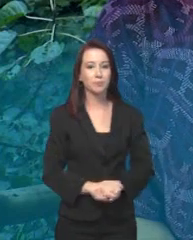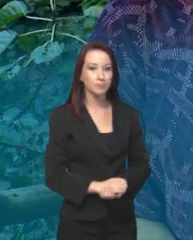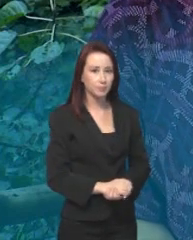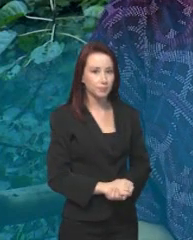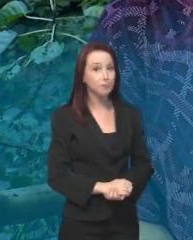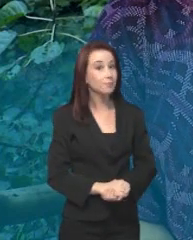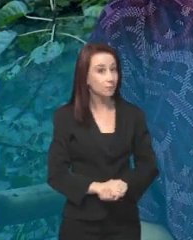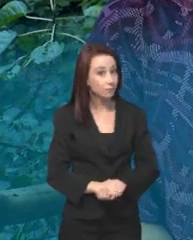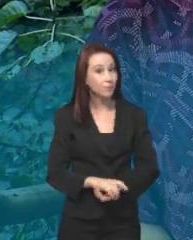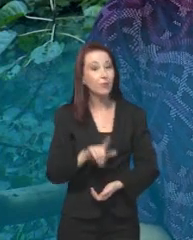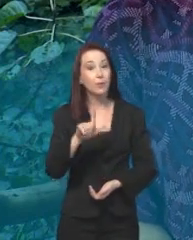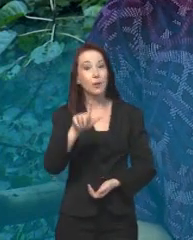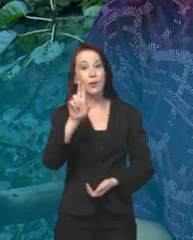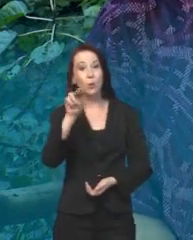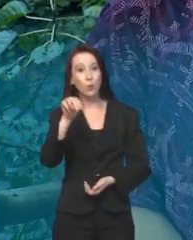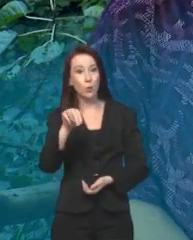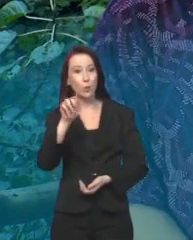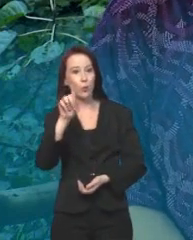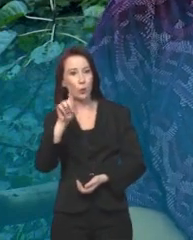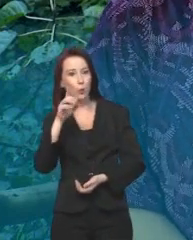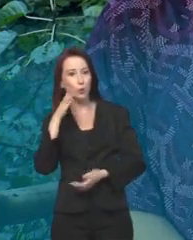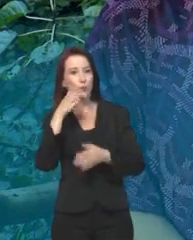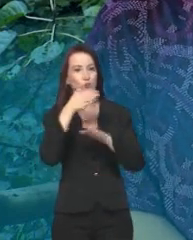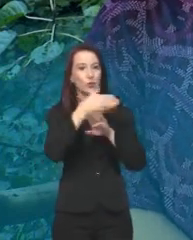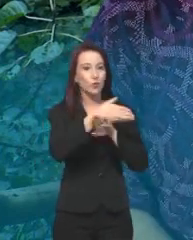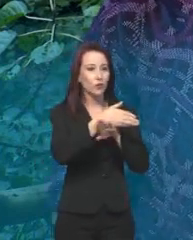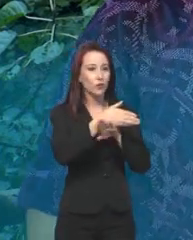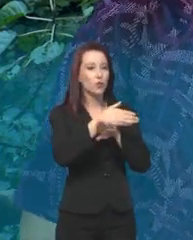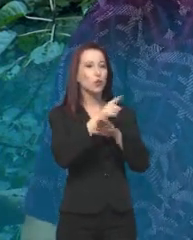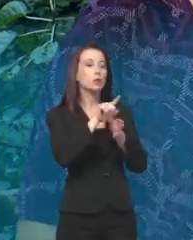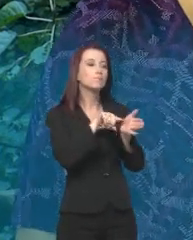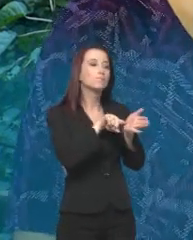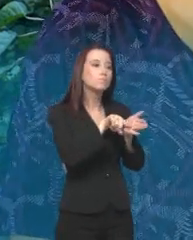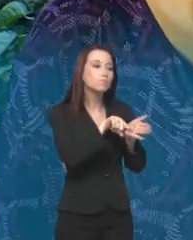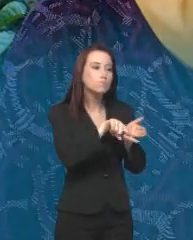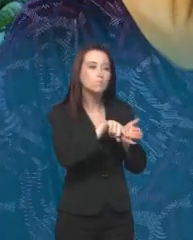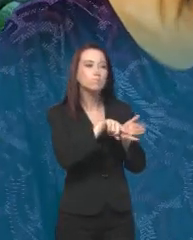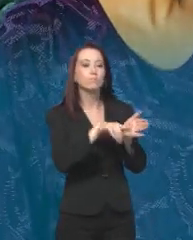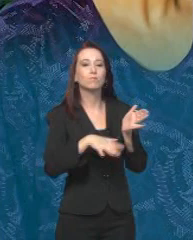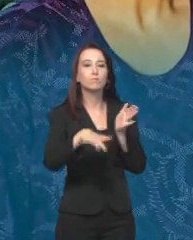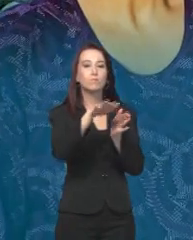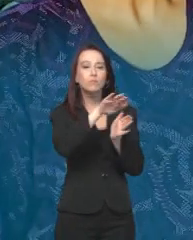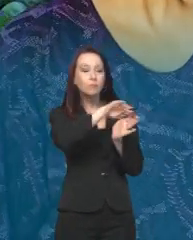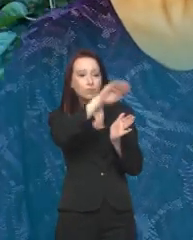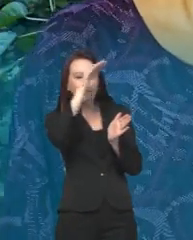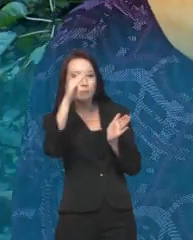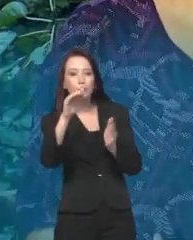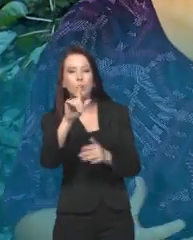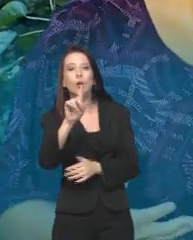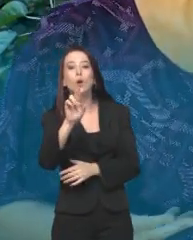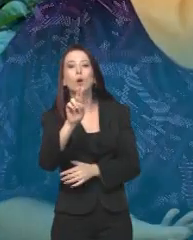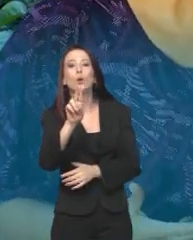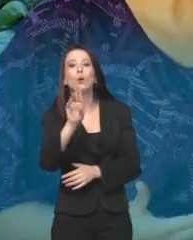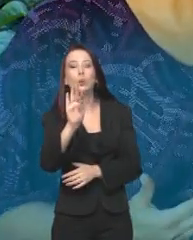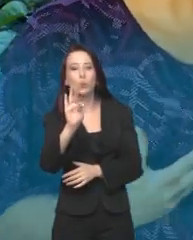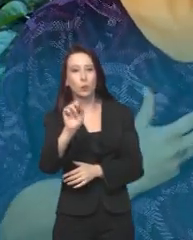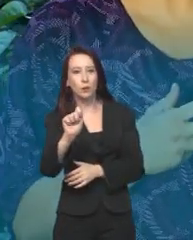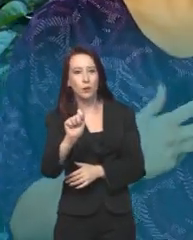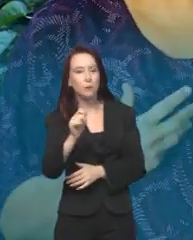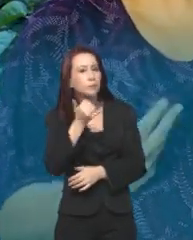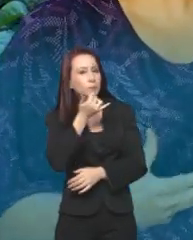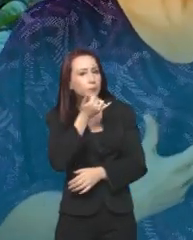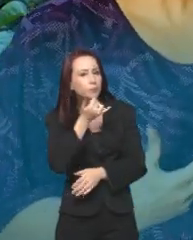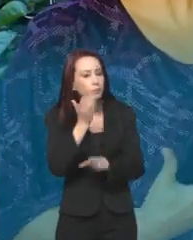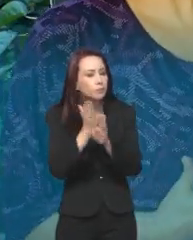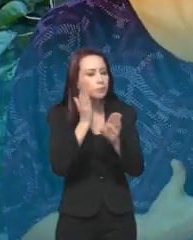E Lund, aqui, o que ele encontrou? Ele veio pesquisar a gruta e se deparou